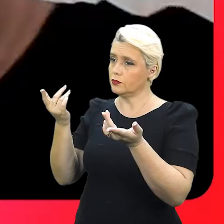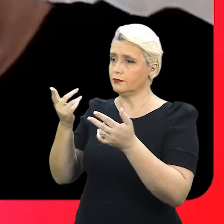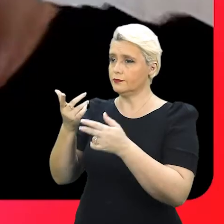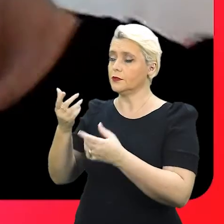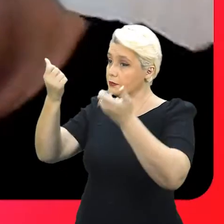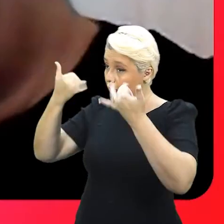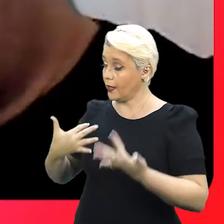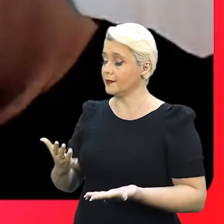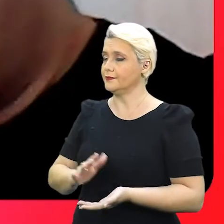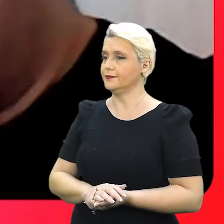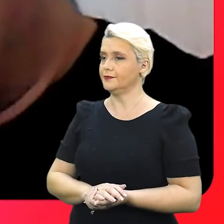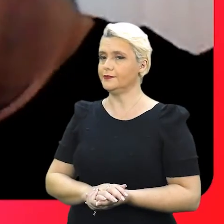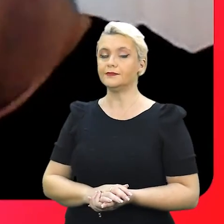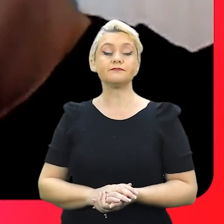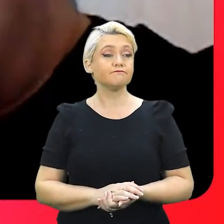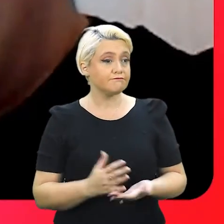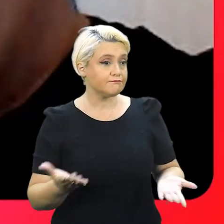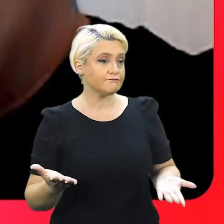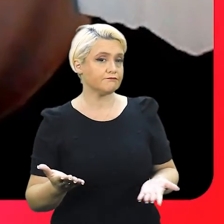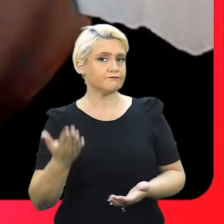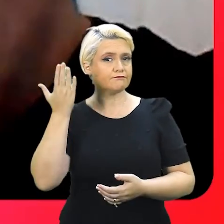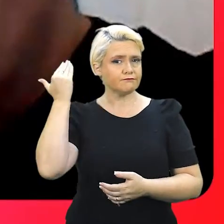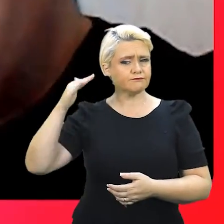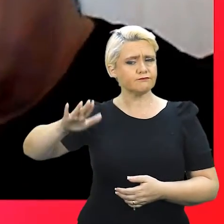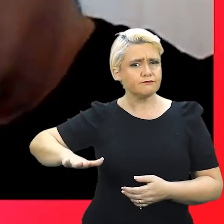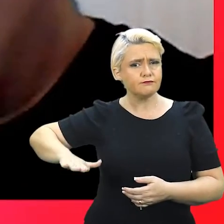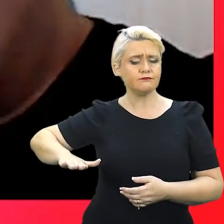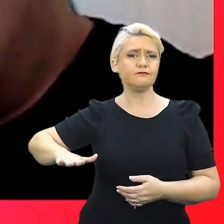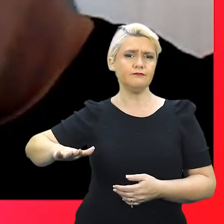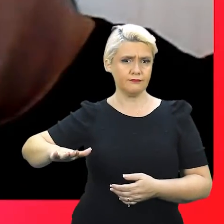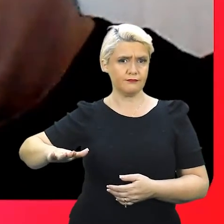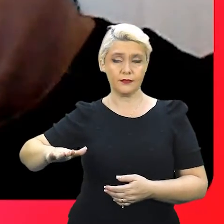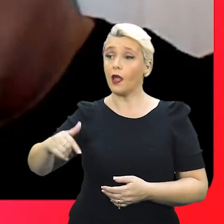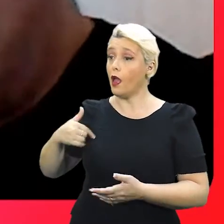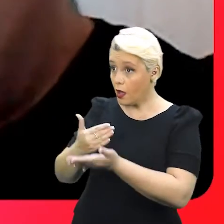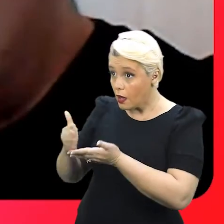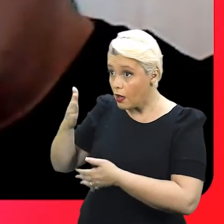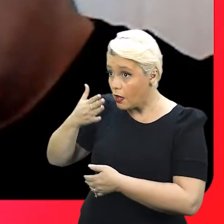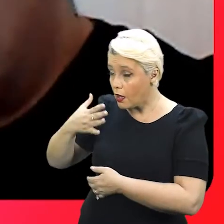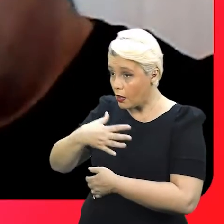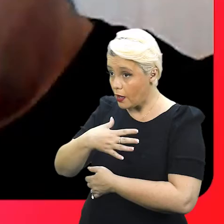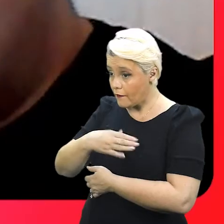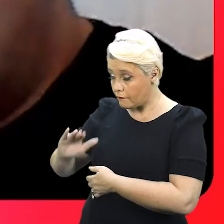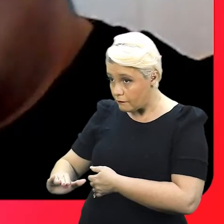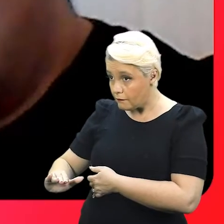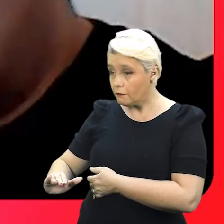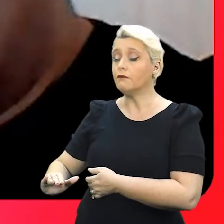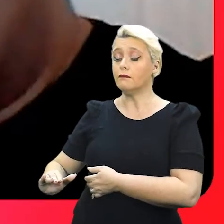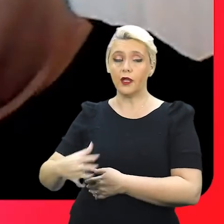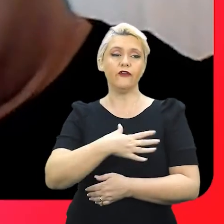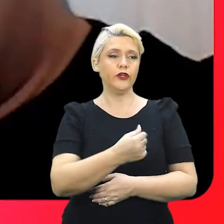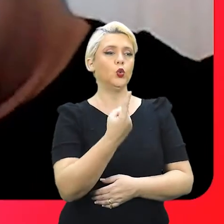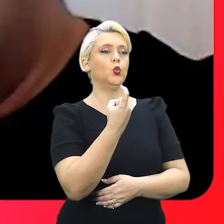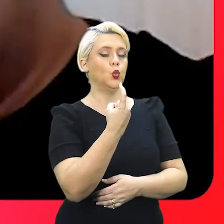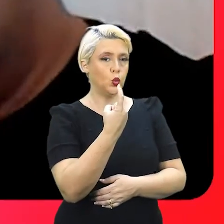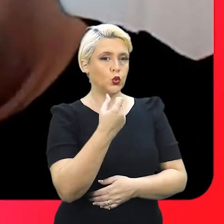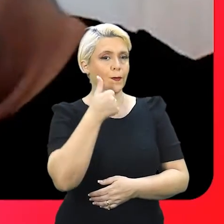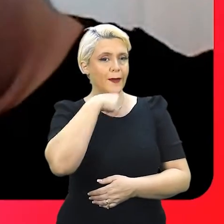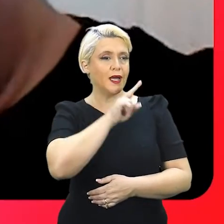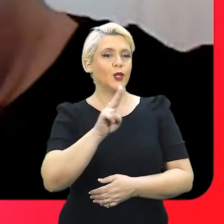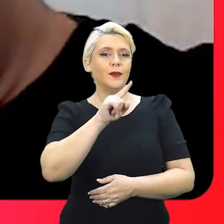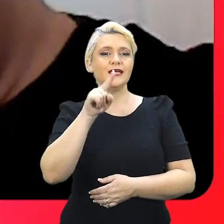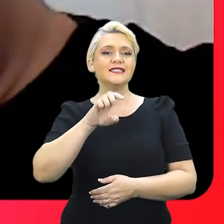etc. Nos conte. Bom, desde menino, né, Antônio José? Desde menino. Eu, como filho único Uhum. da dona